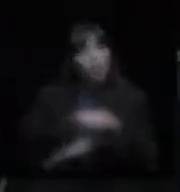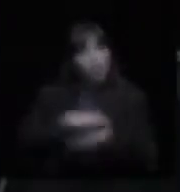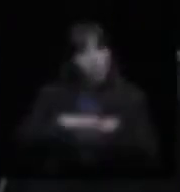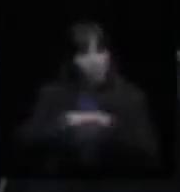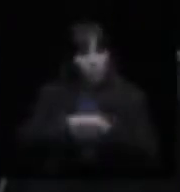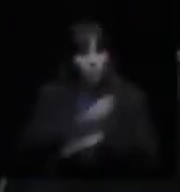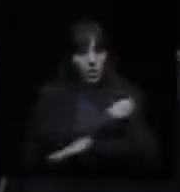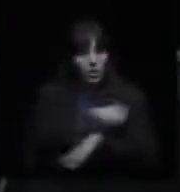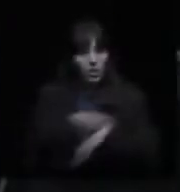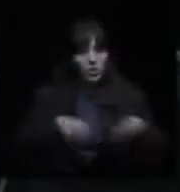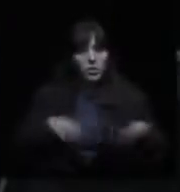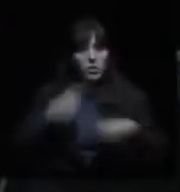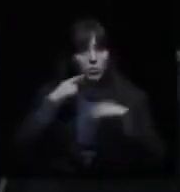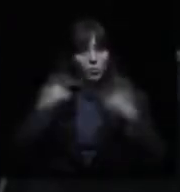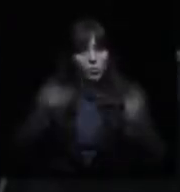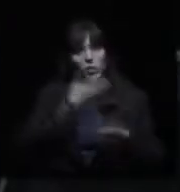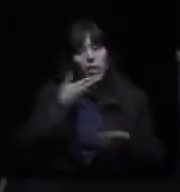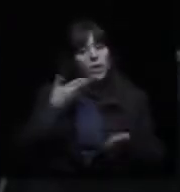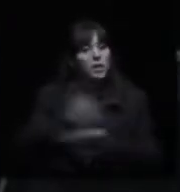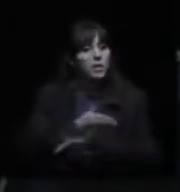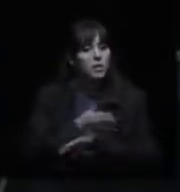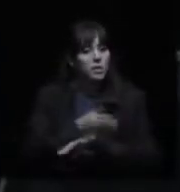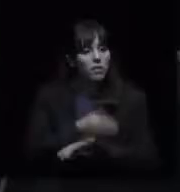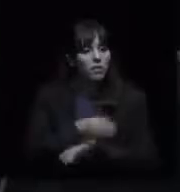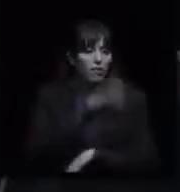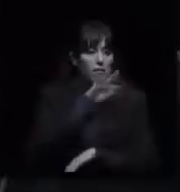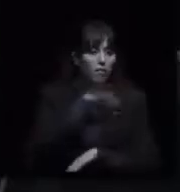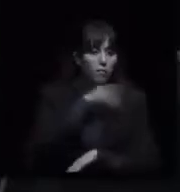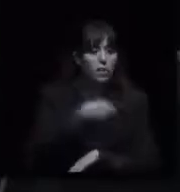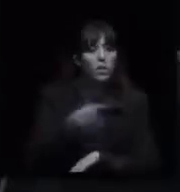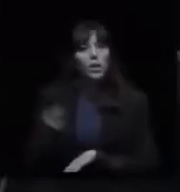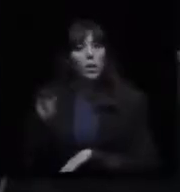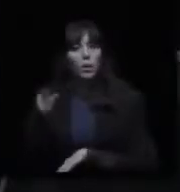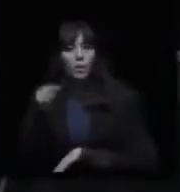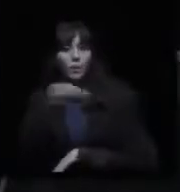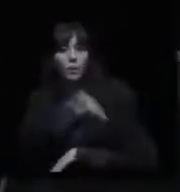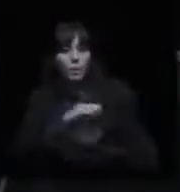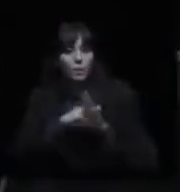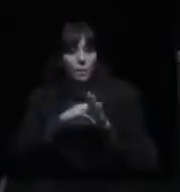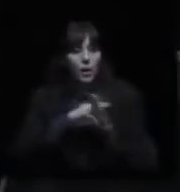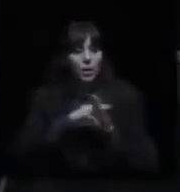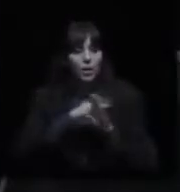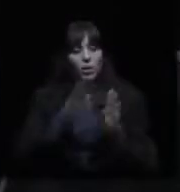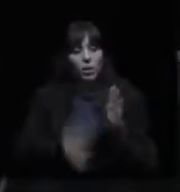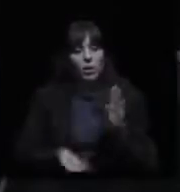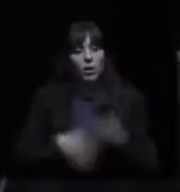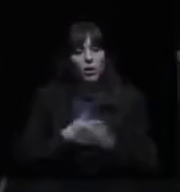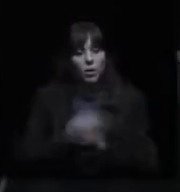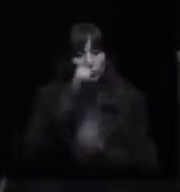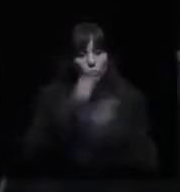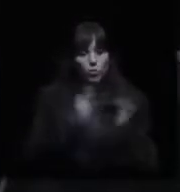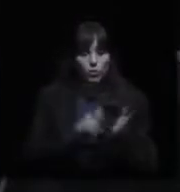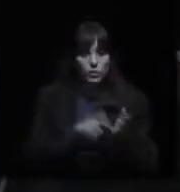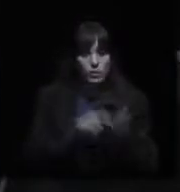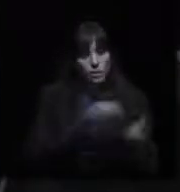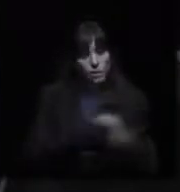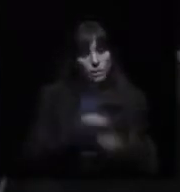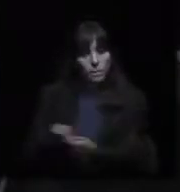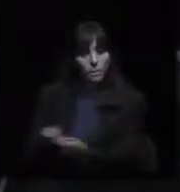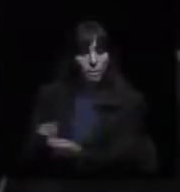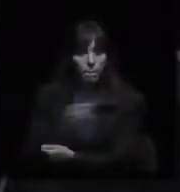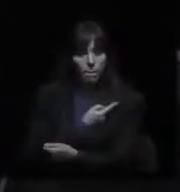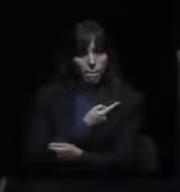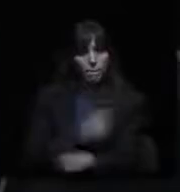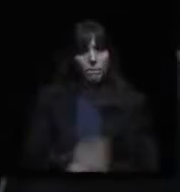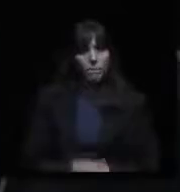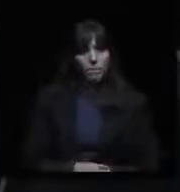público acessível a famílias com médios e baixos rendimentos, a uma escala que dê resposta a quem precisa. Também no